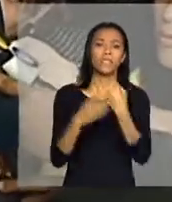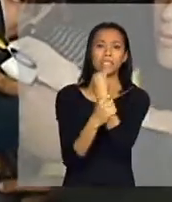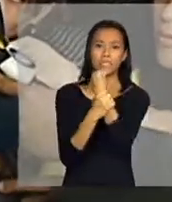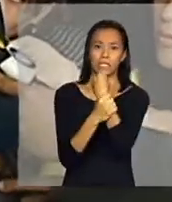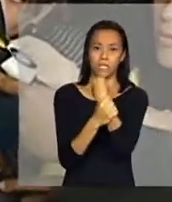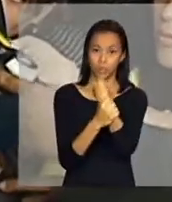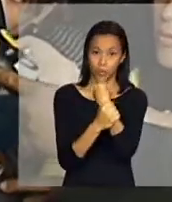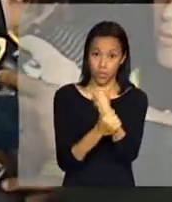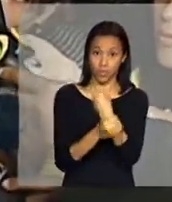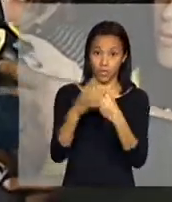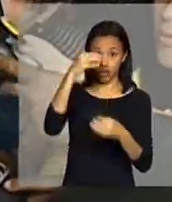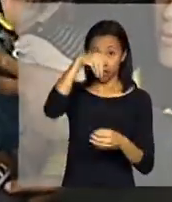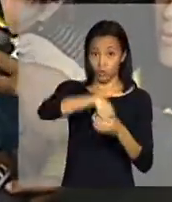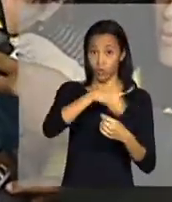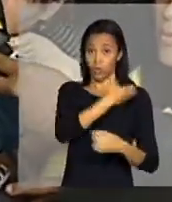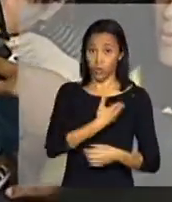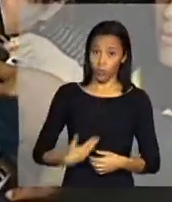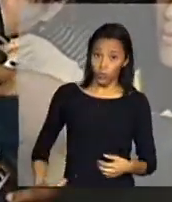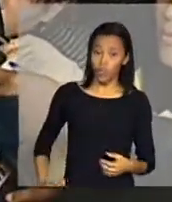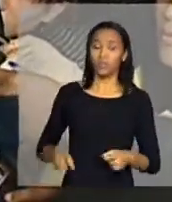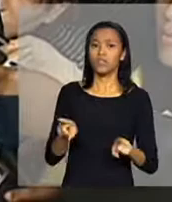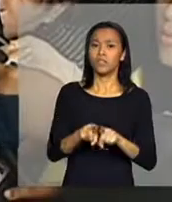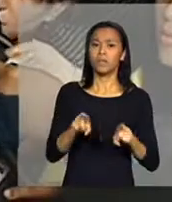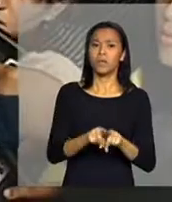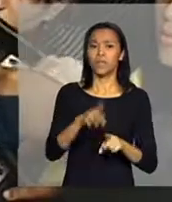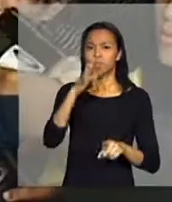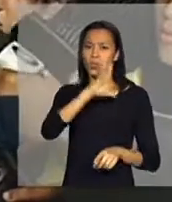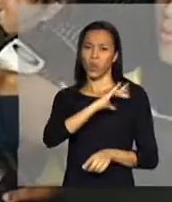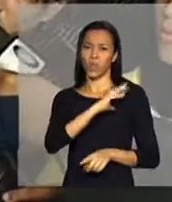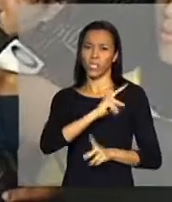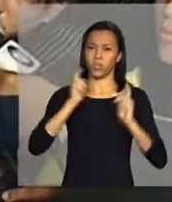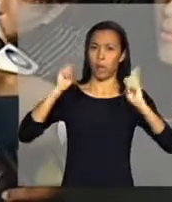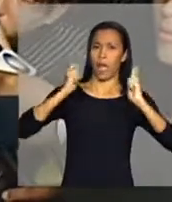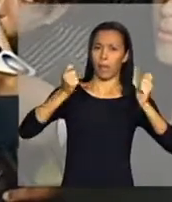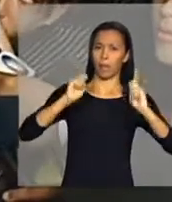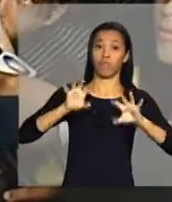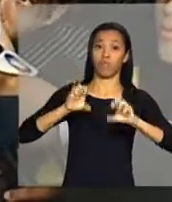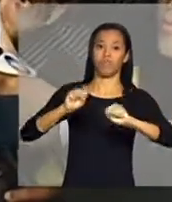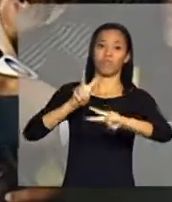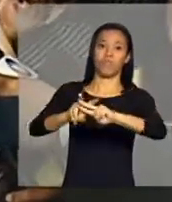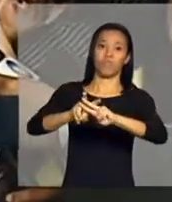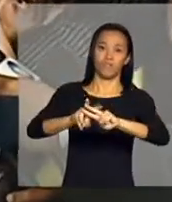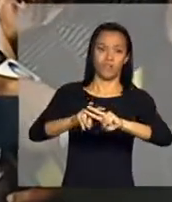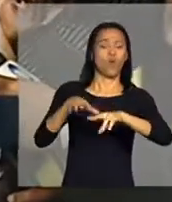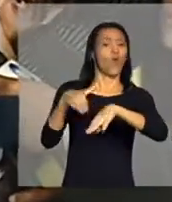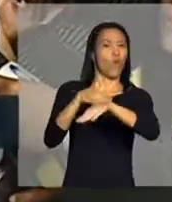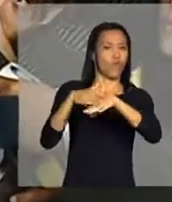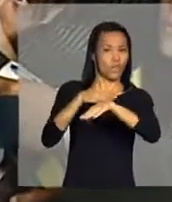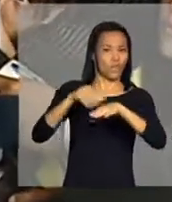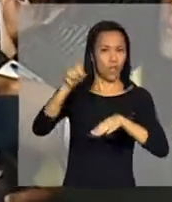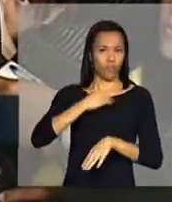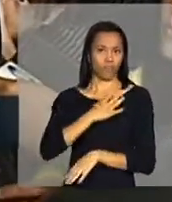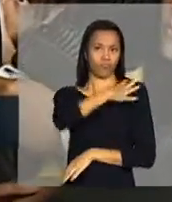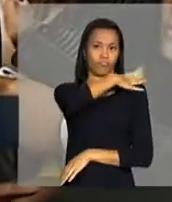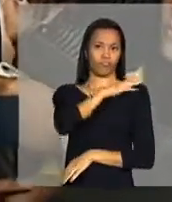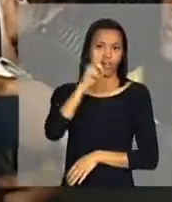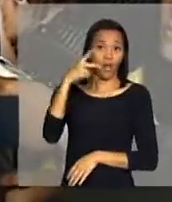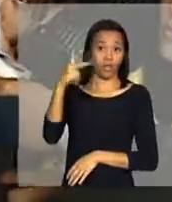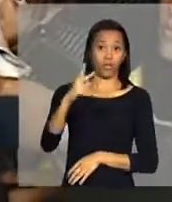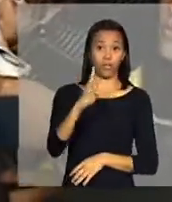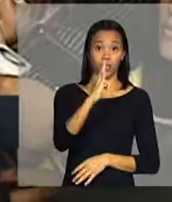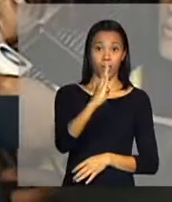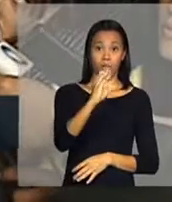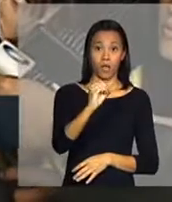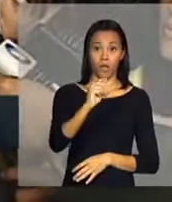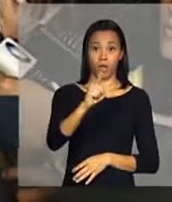e também dessa questão dos torcedores corintianos presos em Oruro. Conversei com o senhor fiscal general da Bolívia,